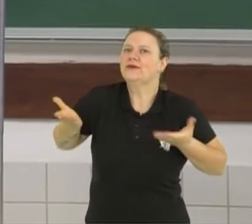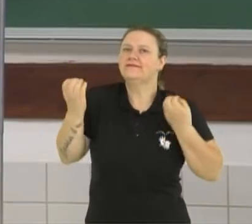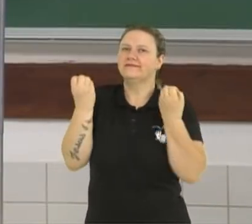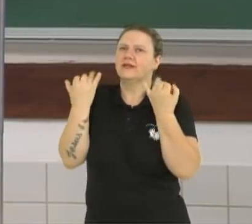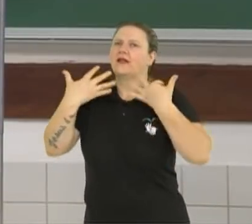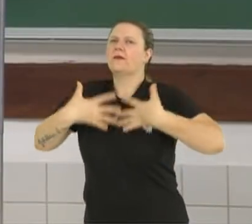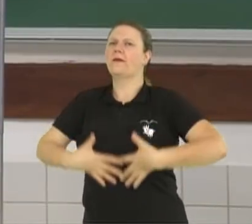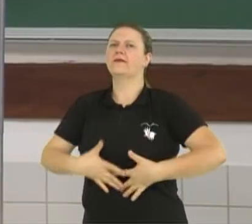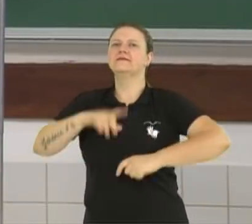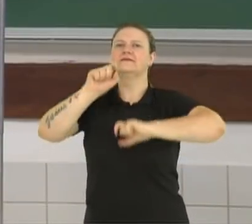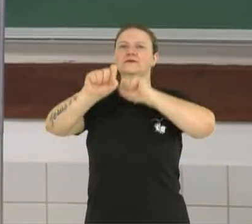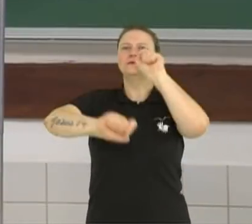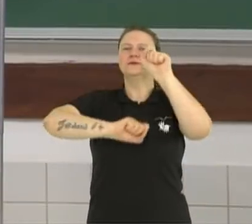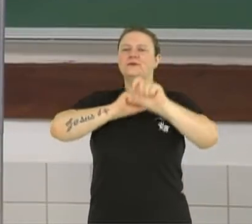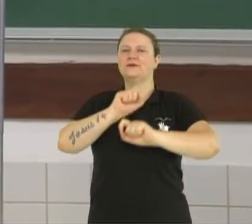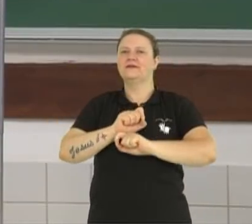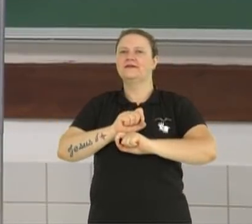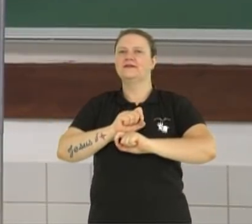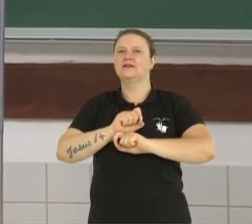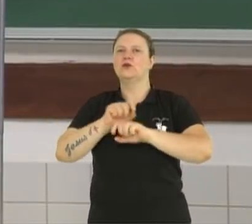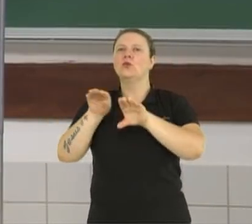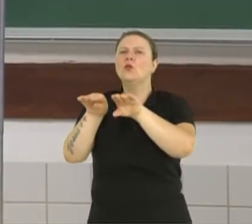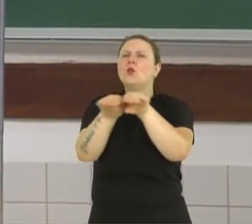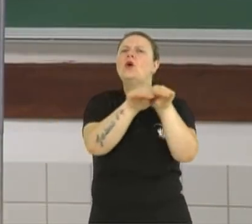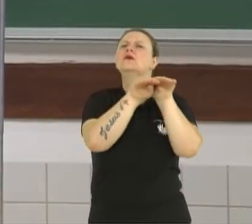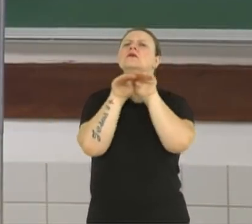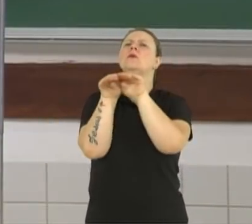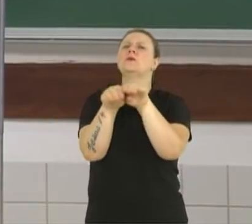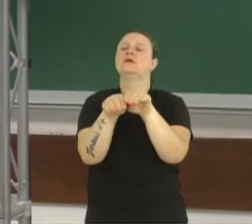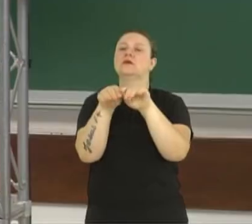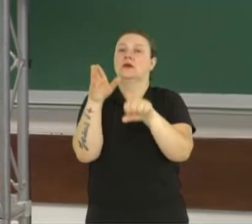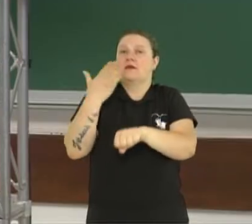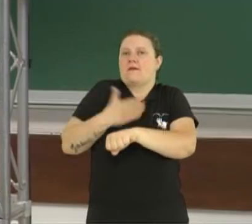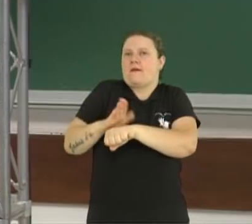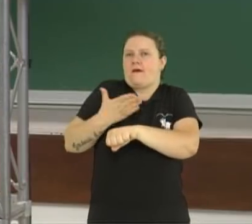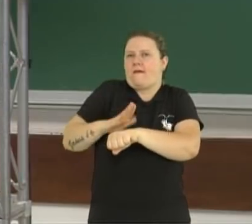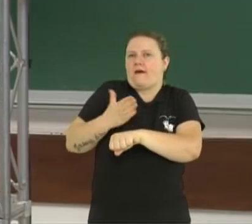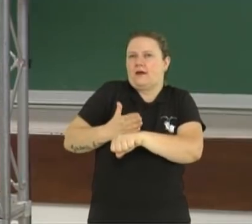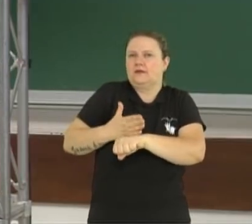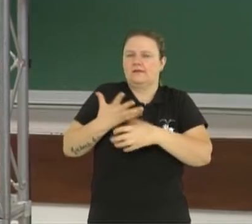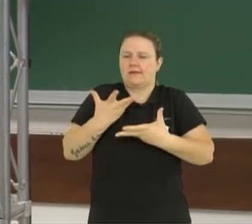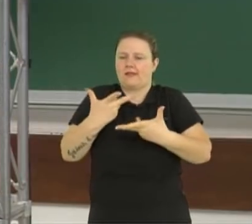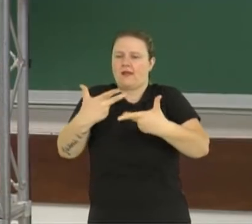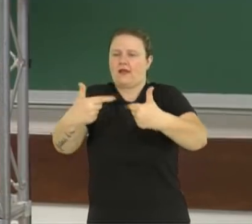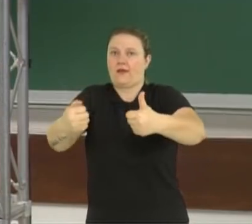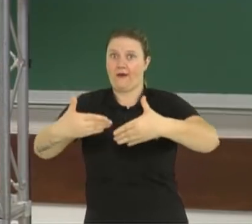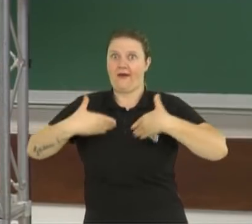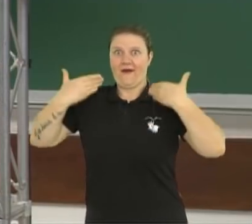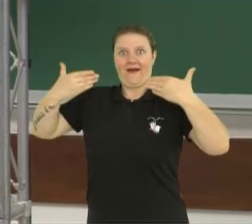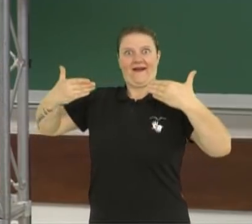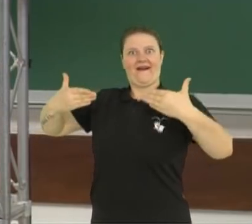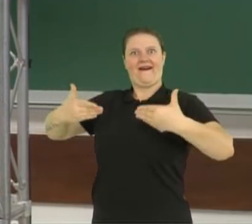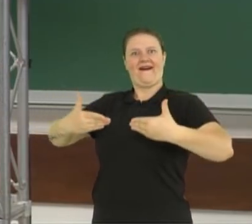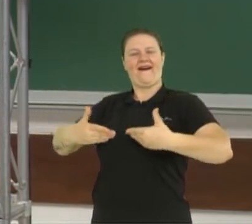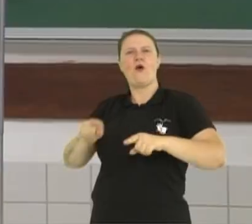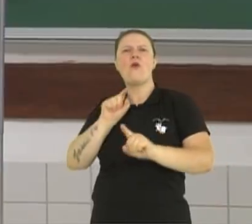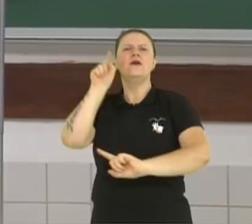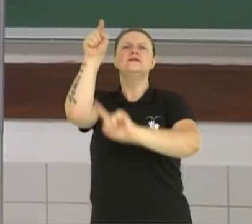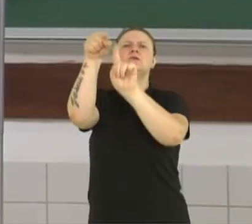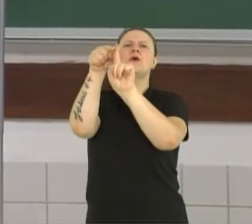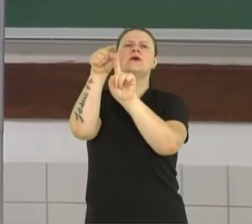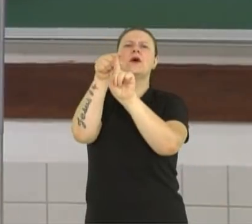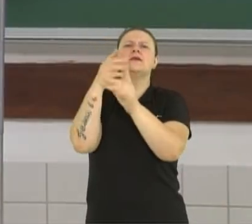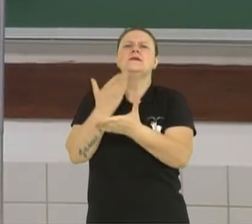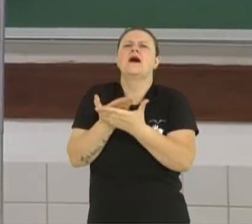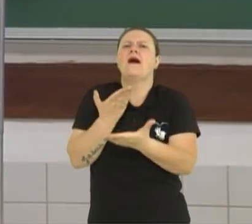sobre o nivelamento e as práticas de aventura. Quais são os objetivos da nossa aula de